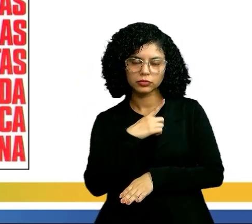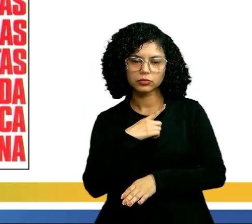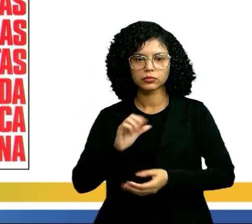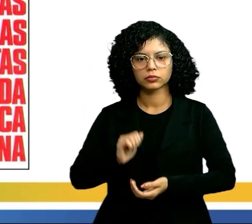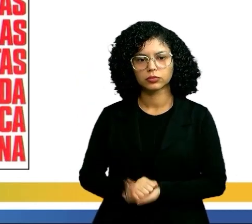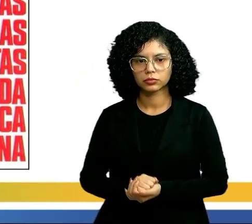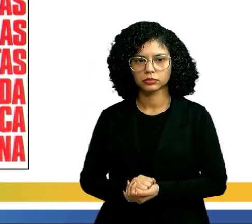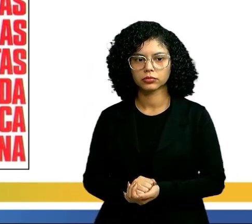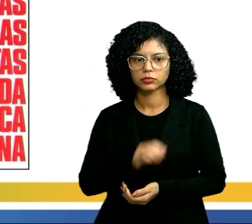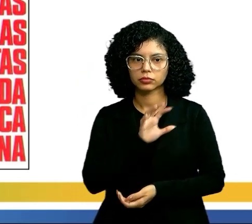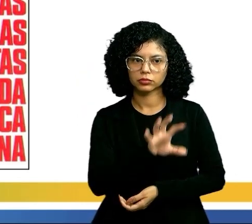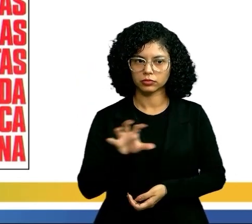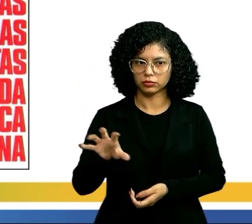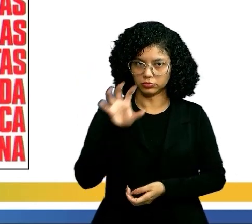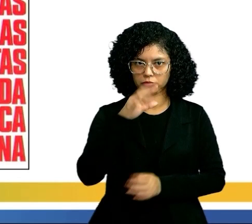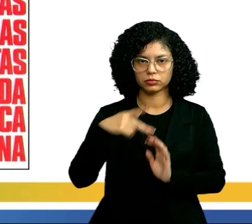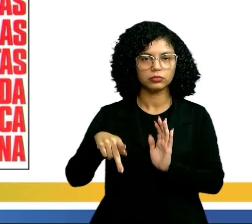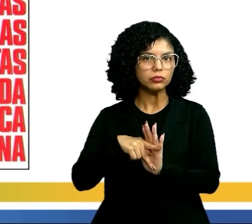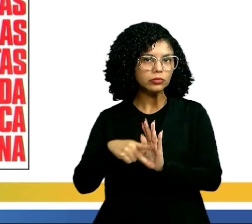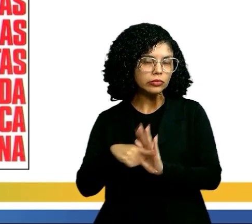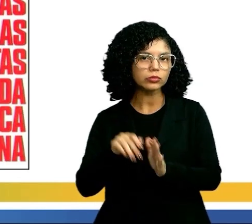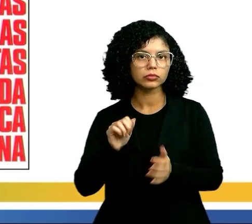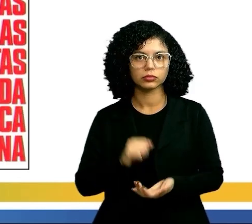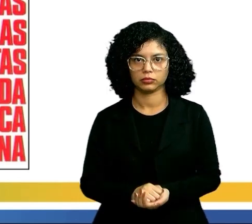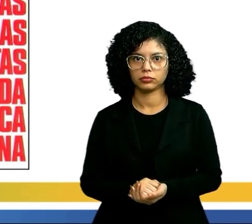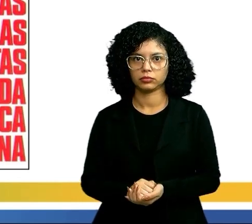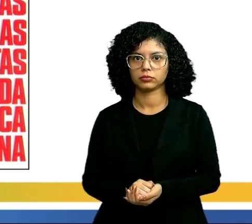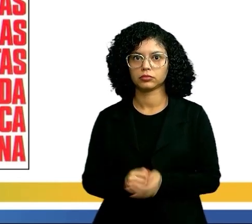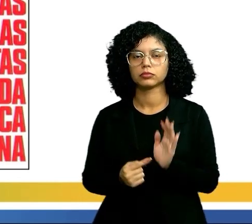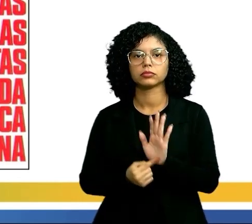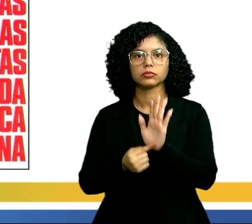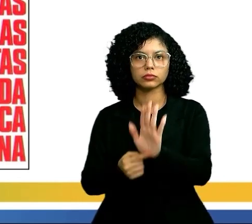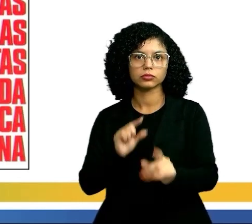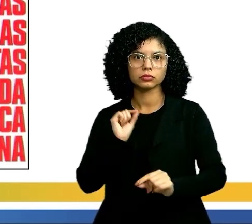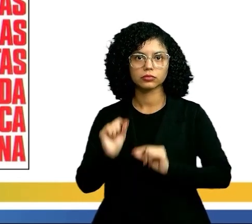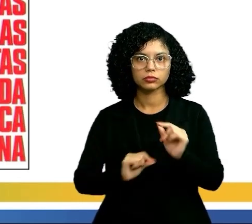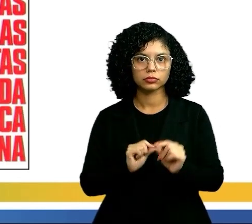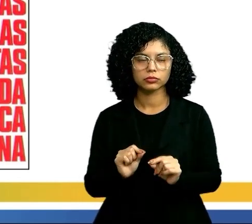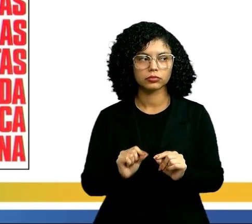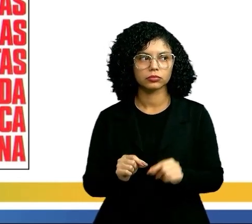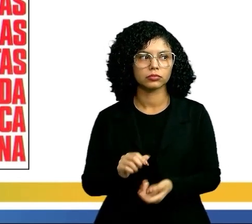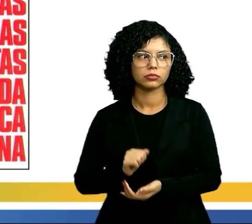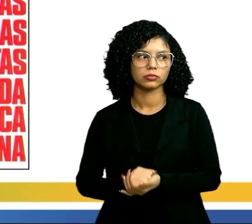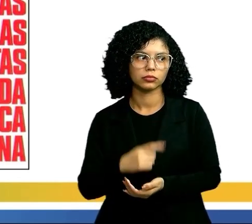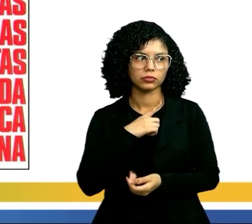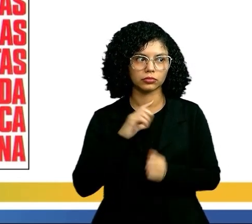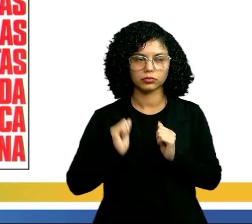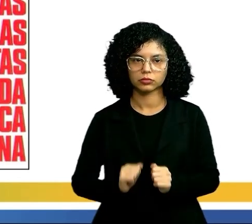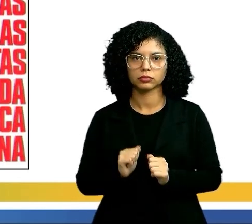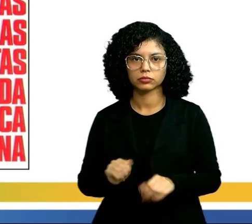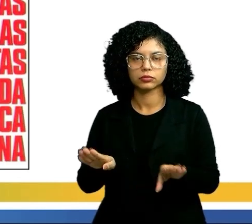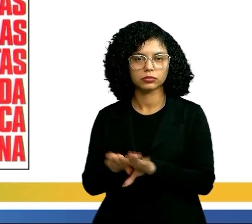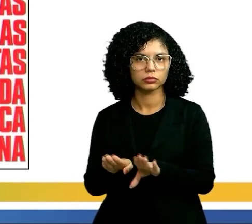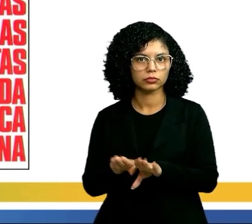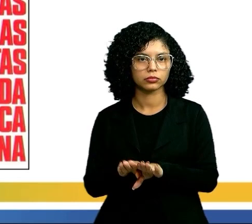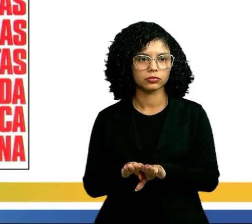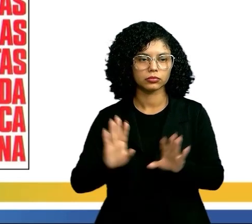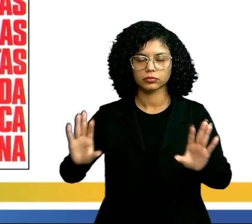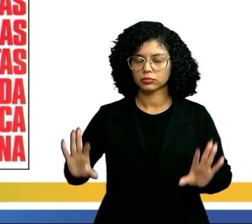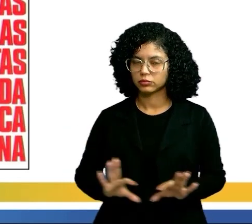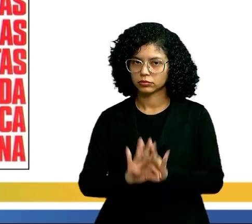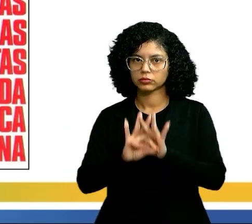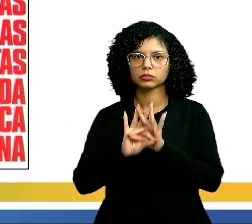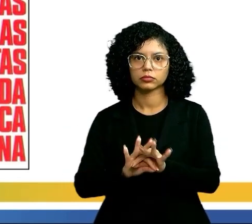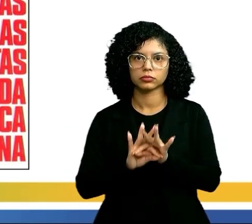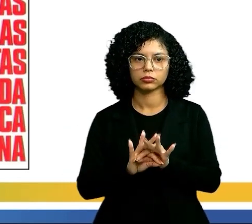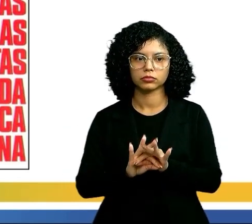mapa, segundo o próprio Oscar Niemeyer, né, ele representa o quê? As veias, ele pode ser correlacionado